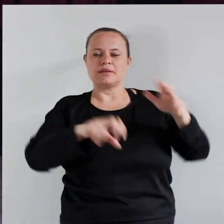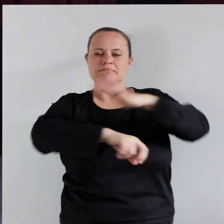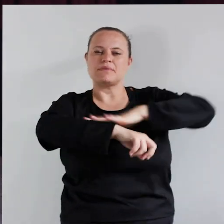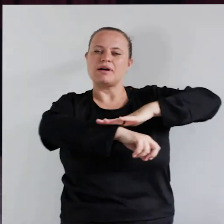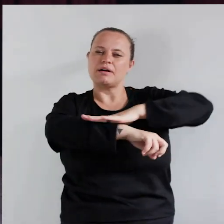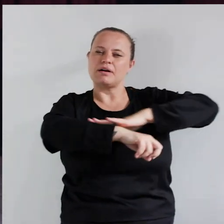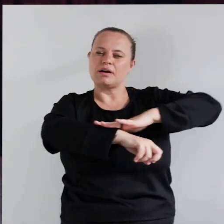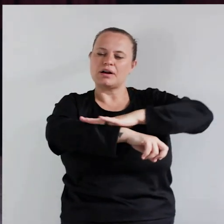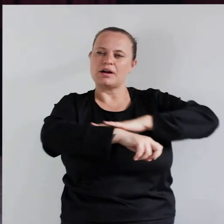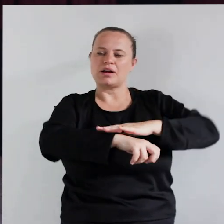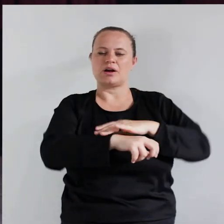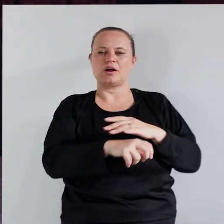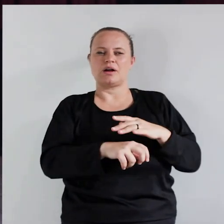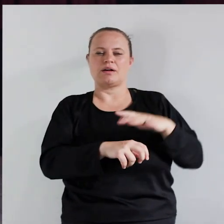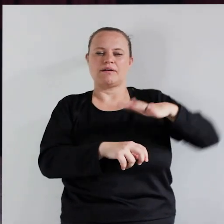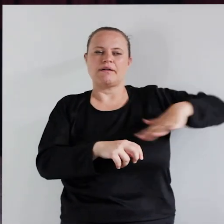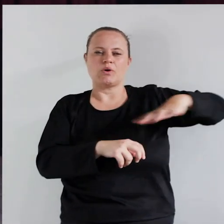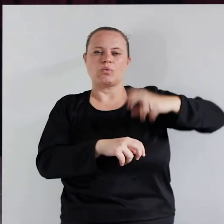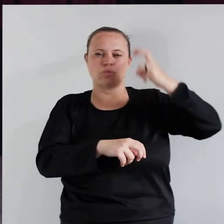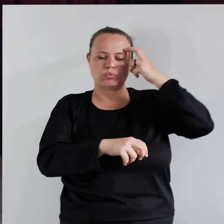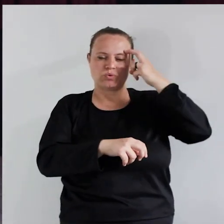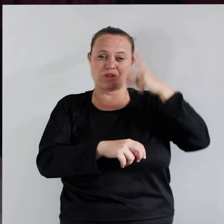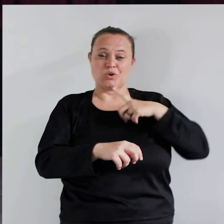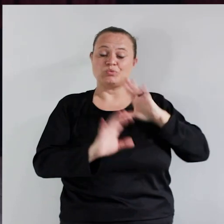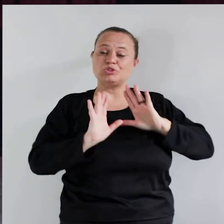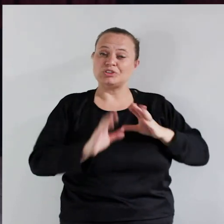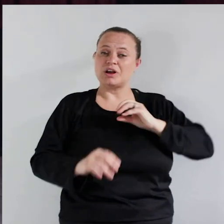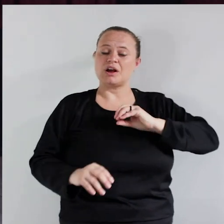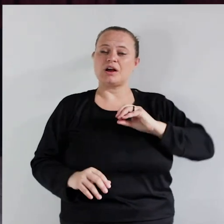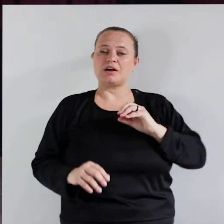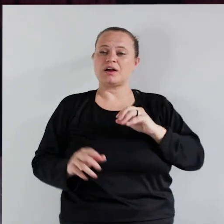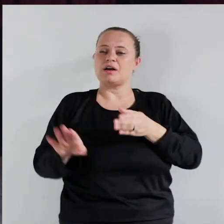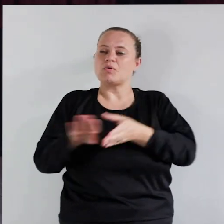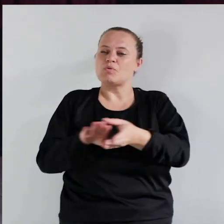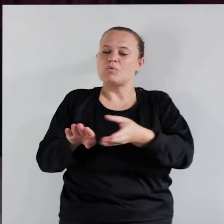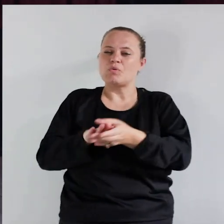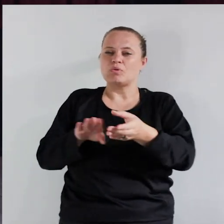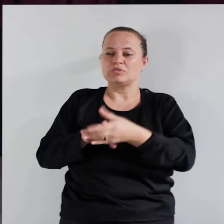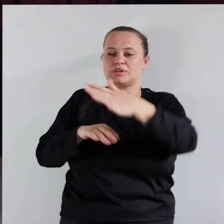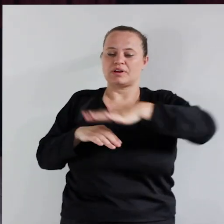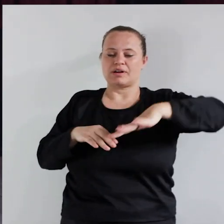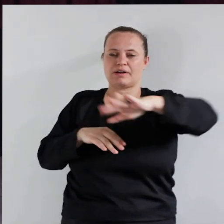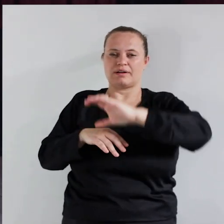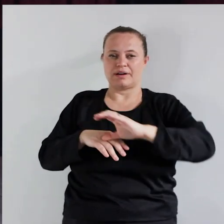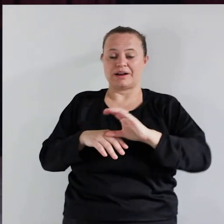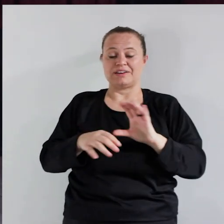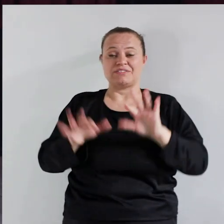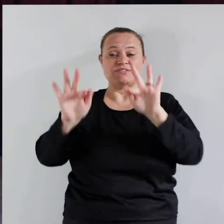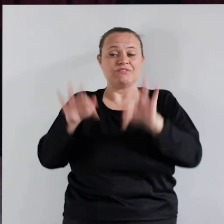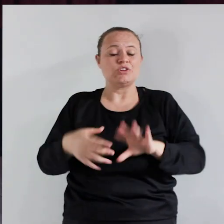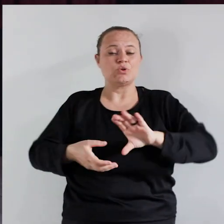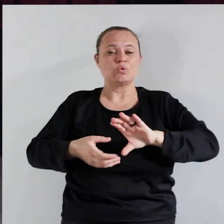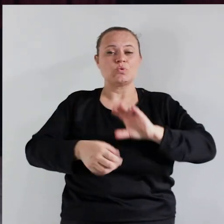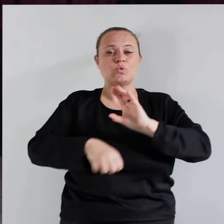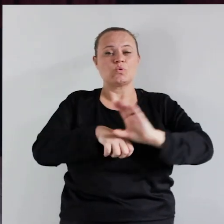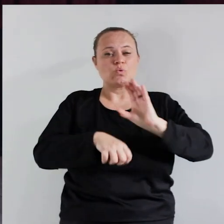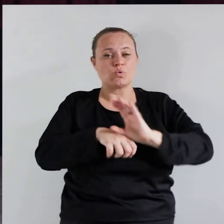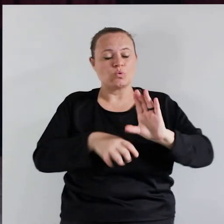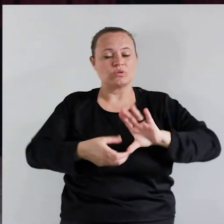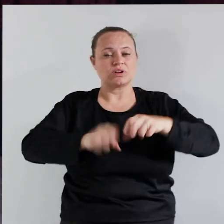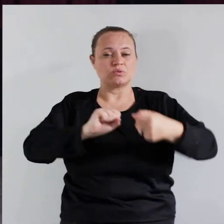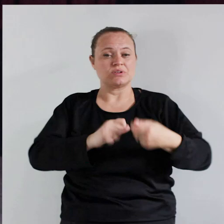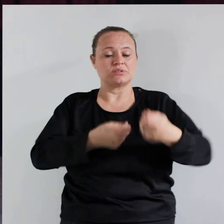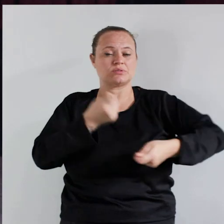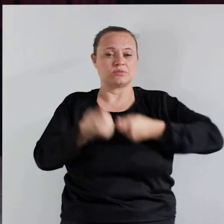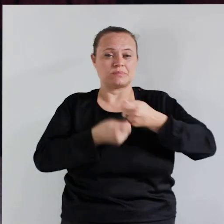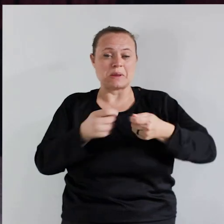olhar também para as discussões de racionalidade. Em organizações culturais, eu orientei trabalhos de iniciação